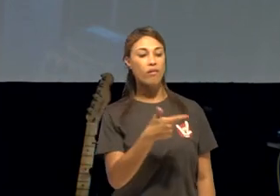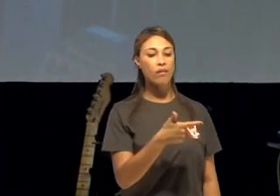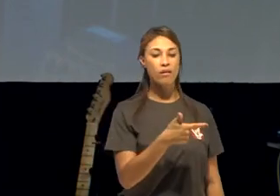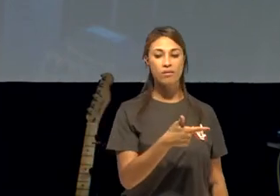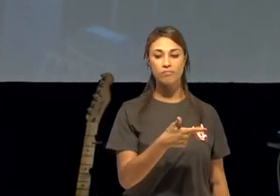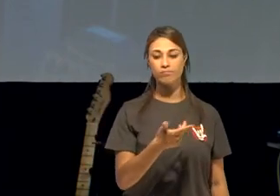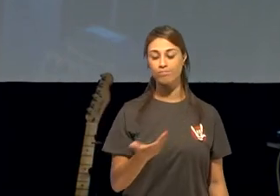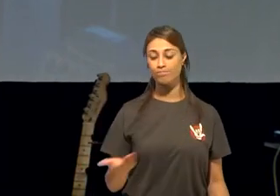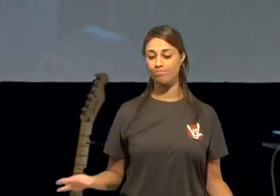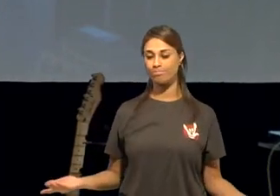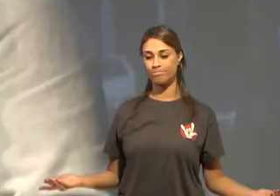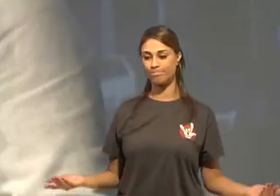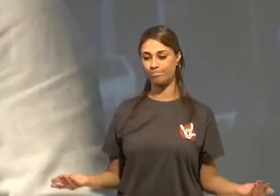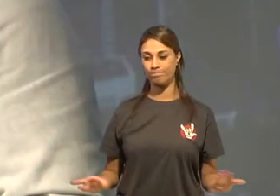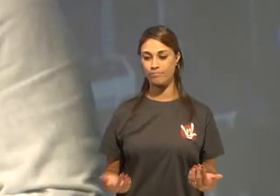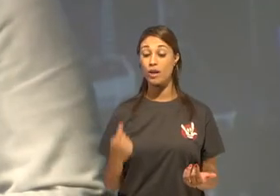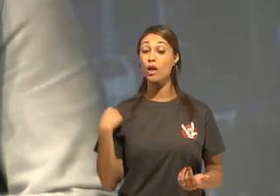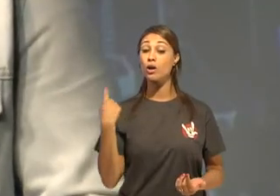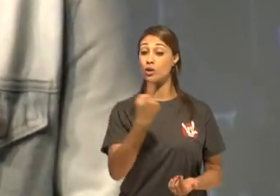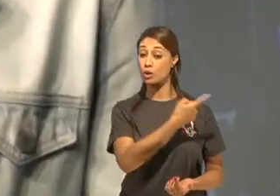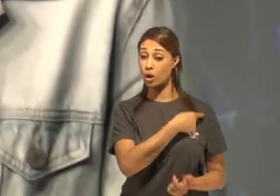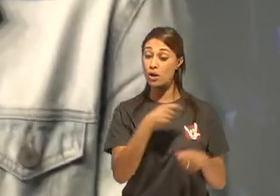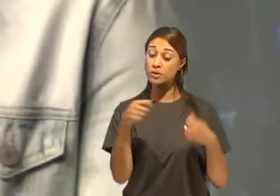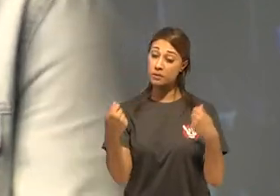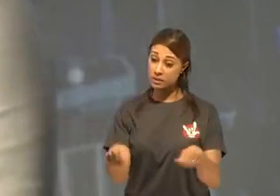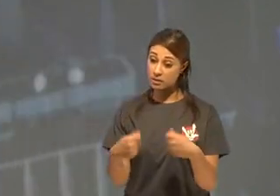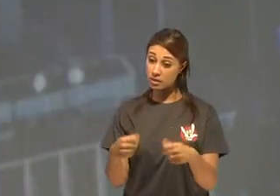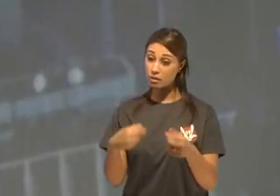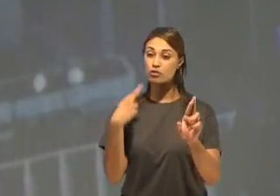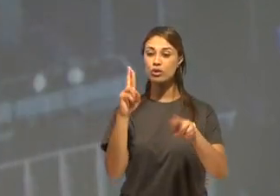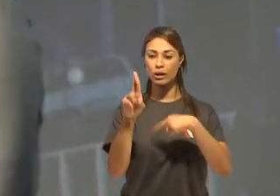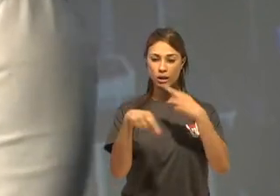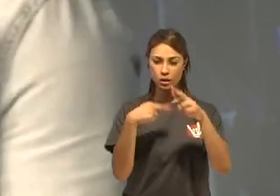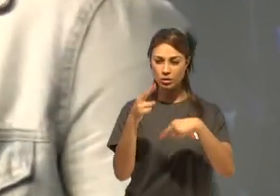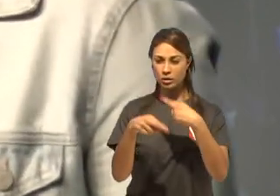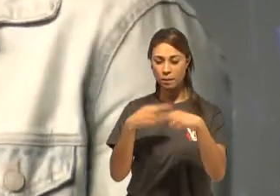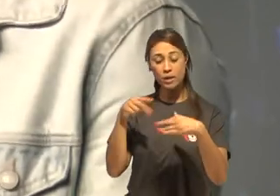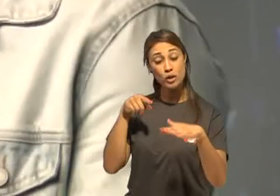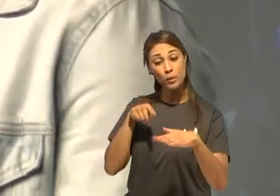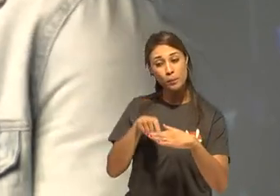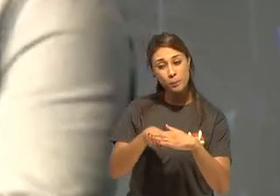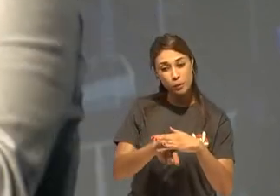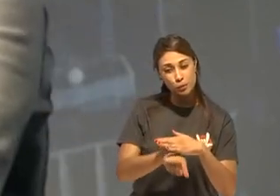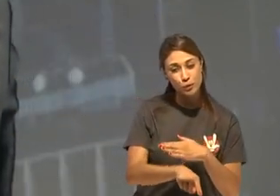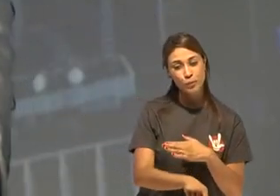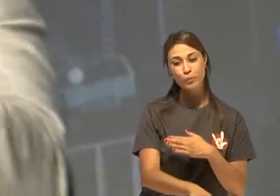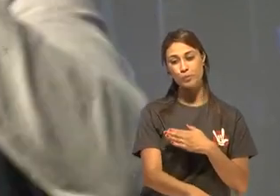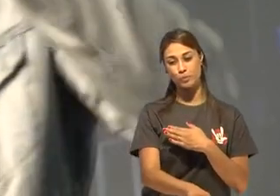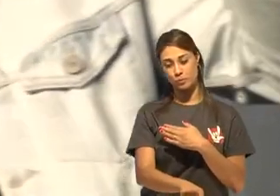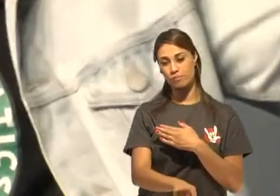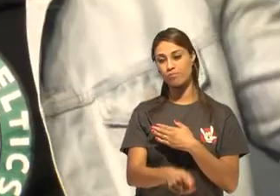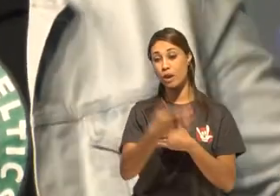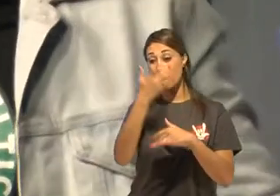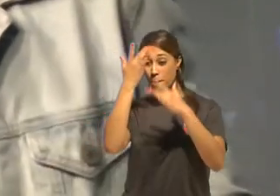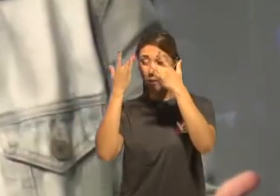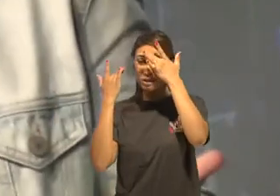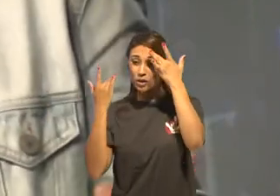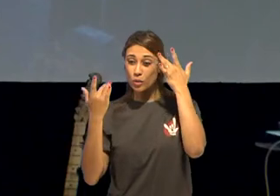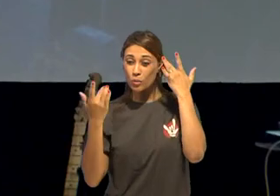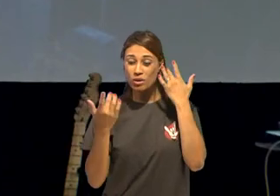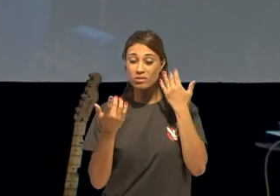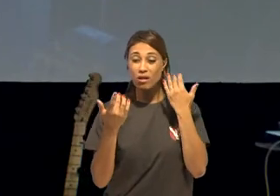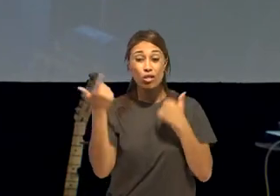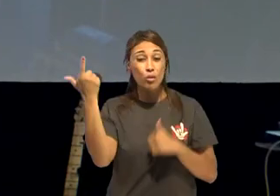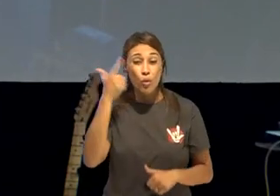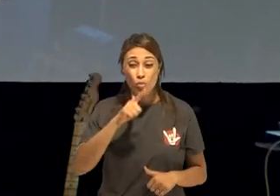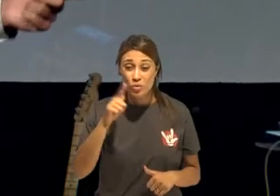Nós precisamos de relacionamentos profundos. Pessoas que não têm relacionamentos profundos com ninguém por causa dos seus traumas,